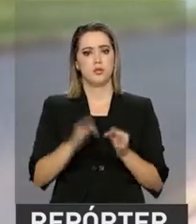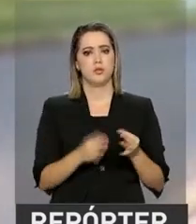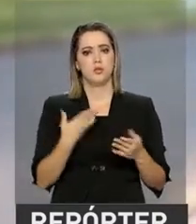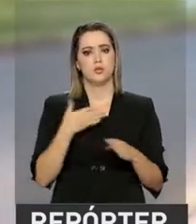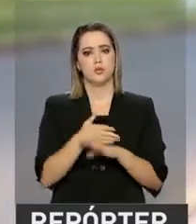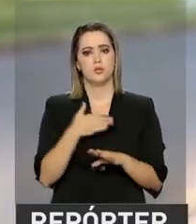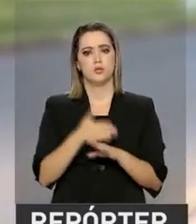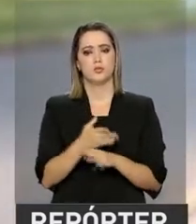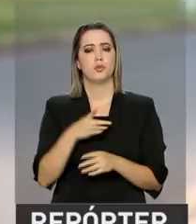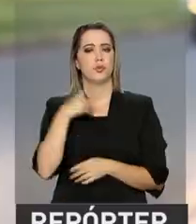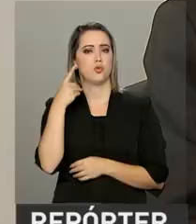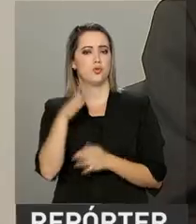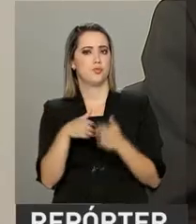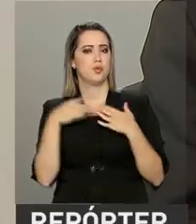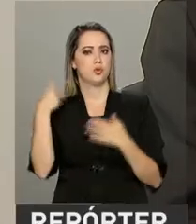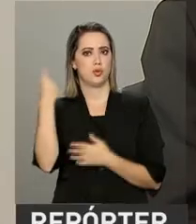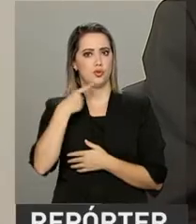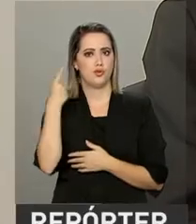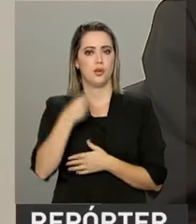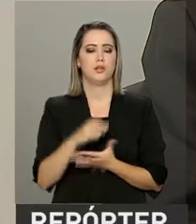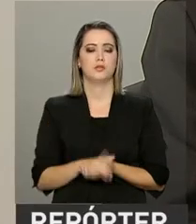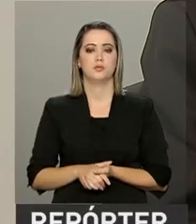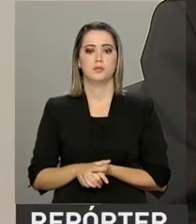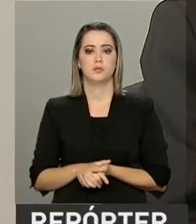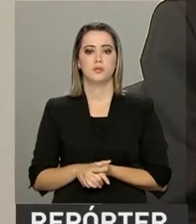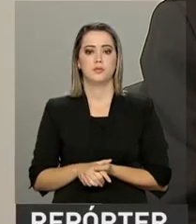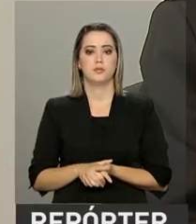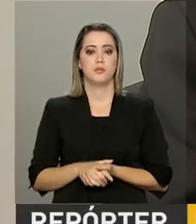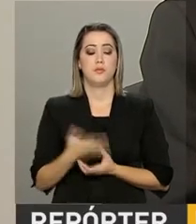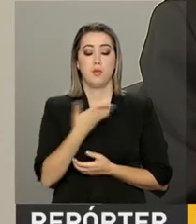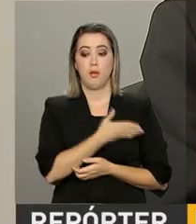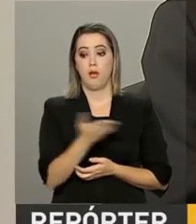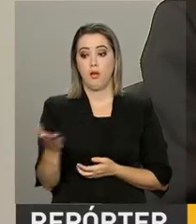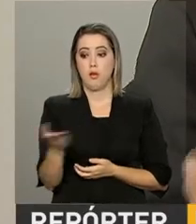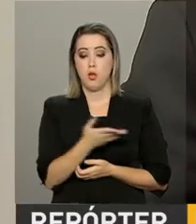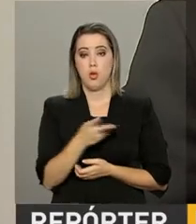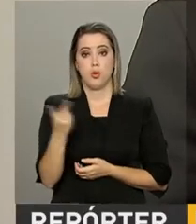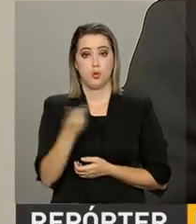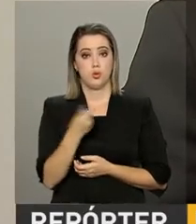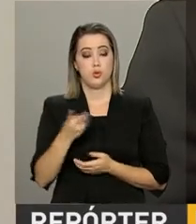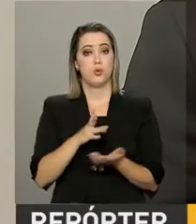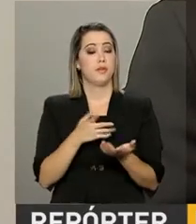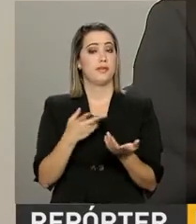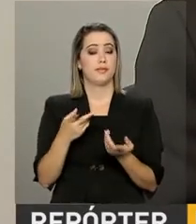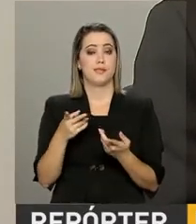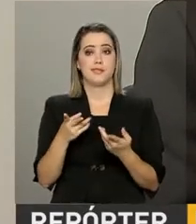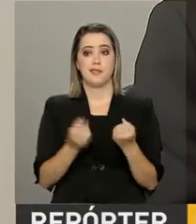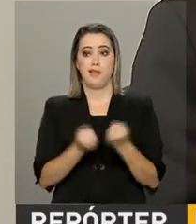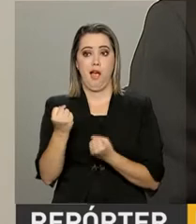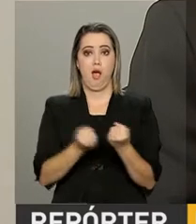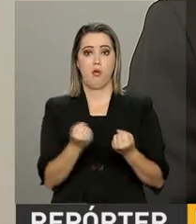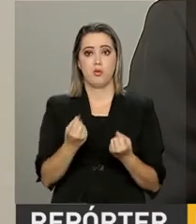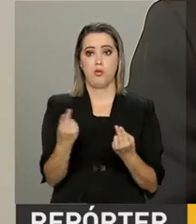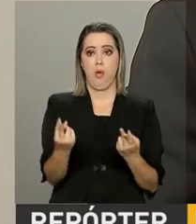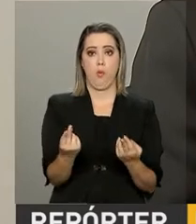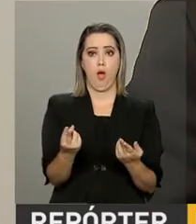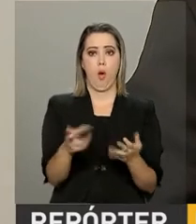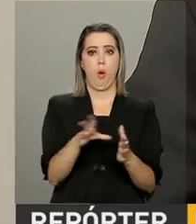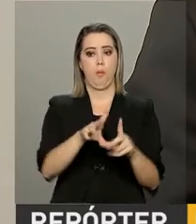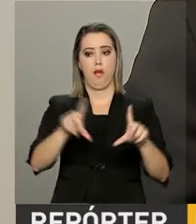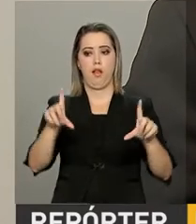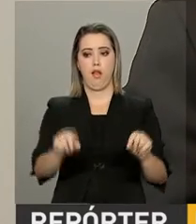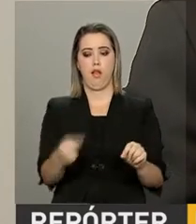contratar advogados normalmente essa identificação do colonato se dá por conta de multas que começam a aparecer